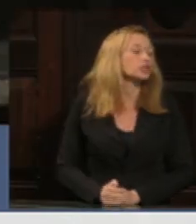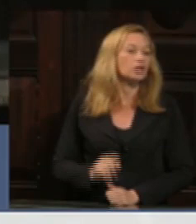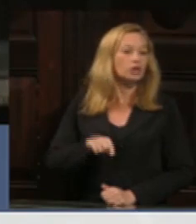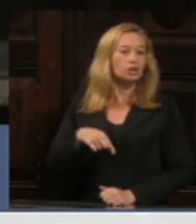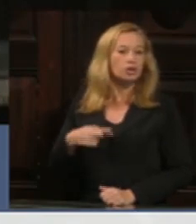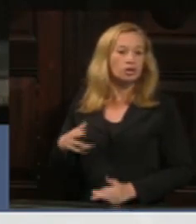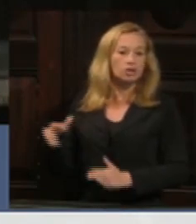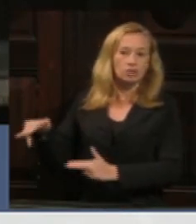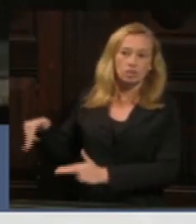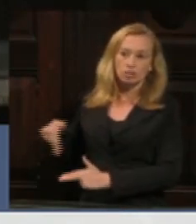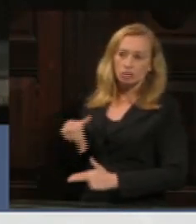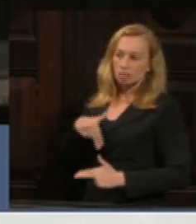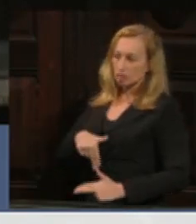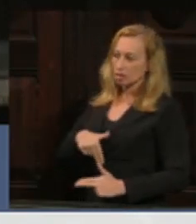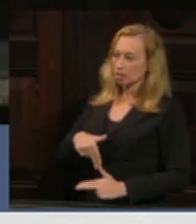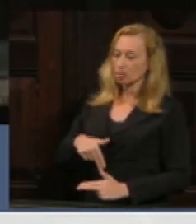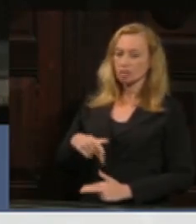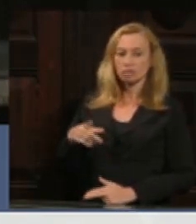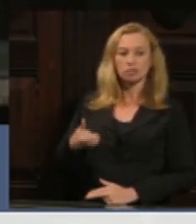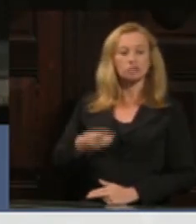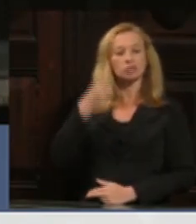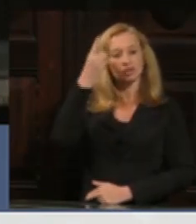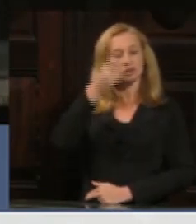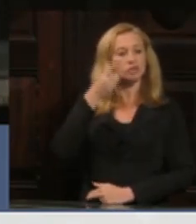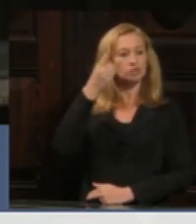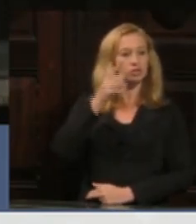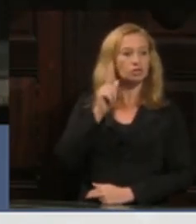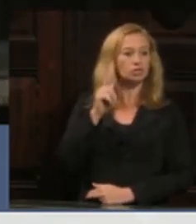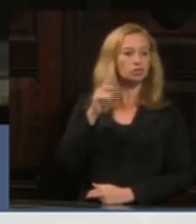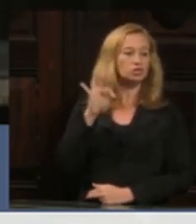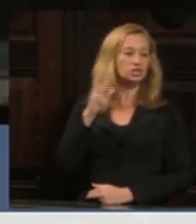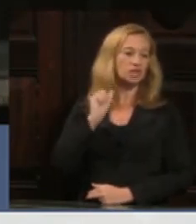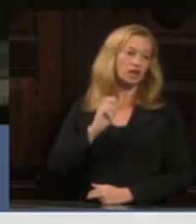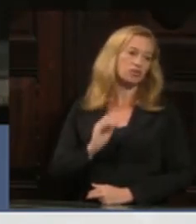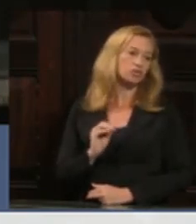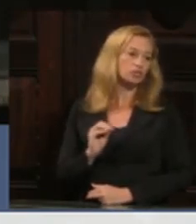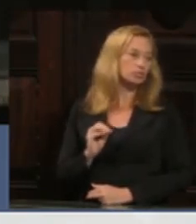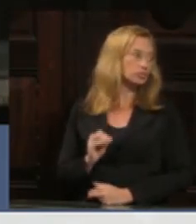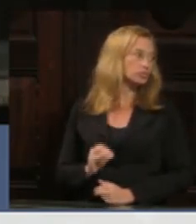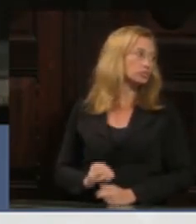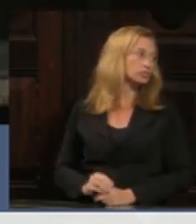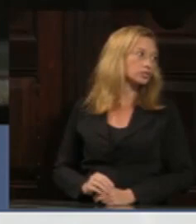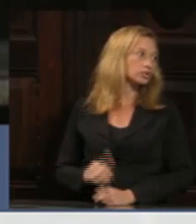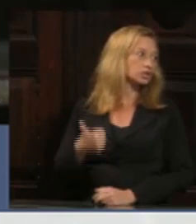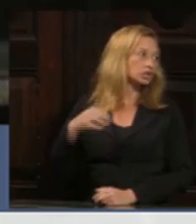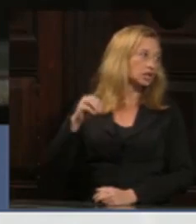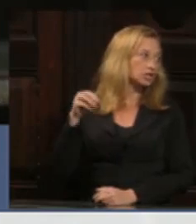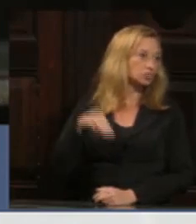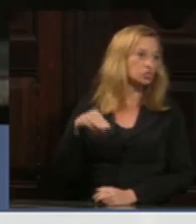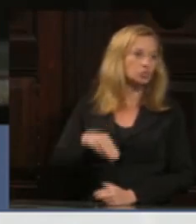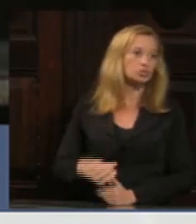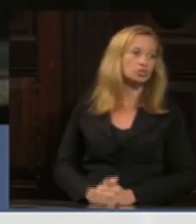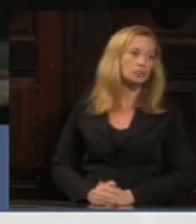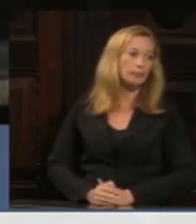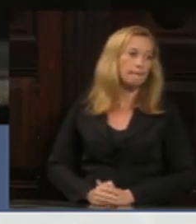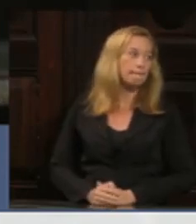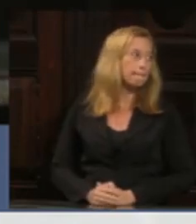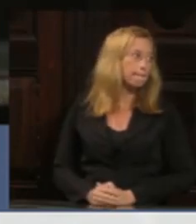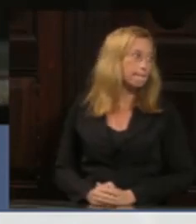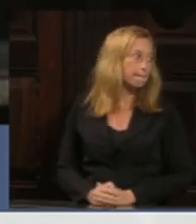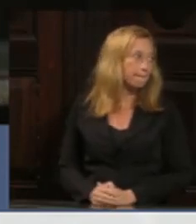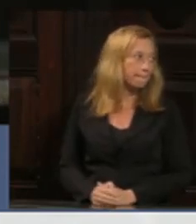Próximo orador, excelentíssimo deputado Gustavo Smith. O senhor dispõe de 10 minutos.